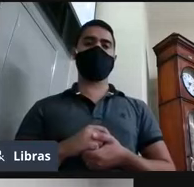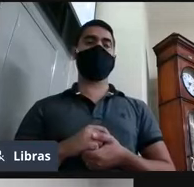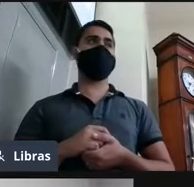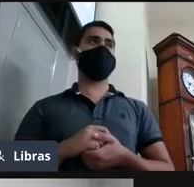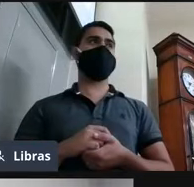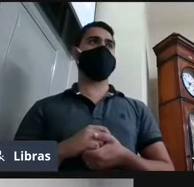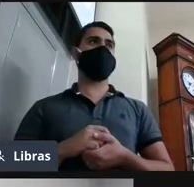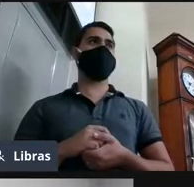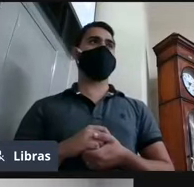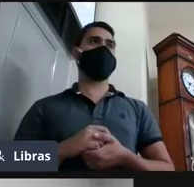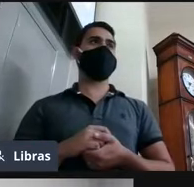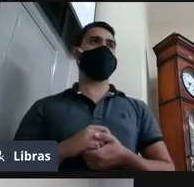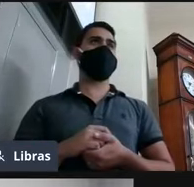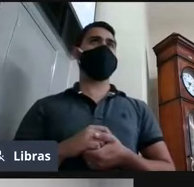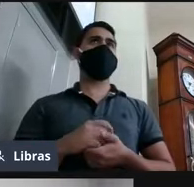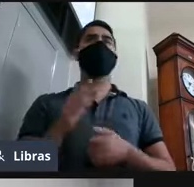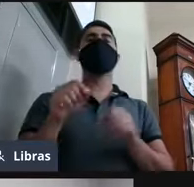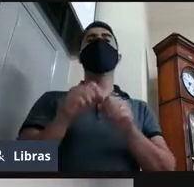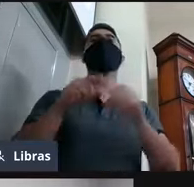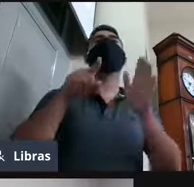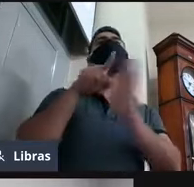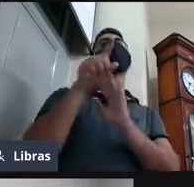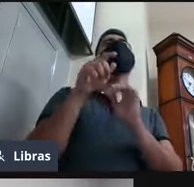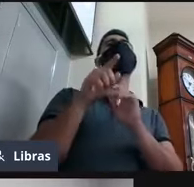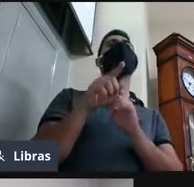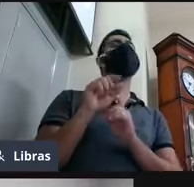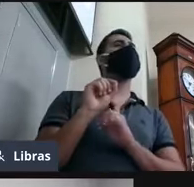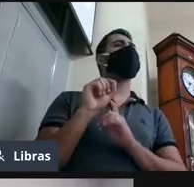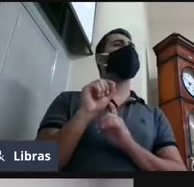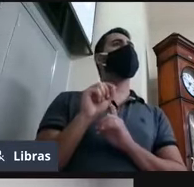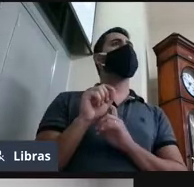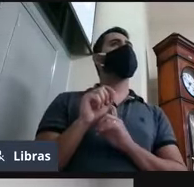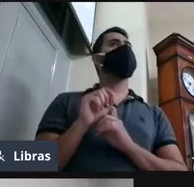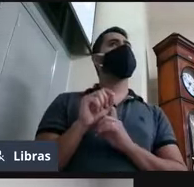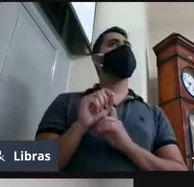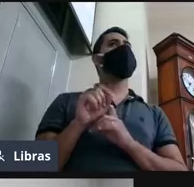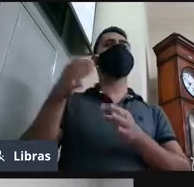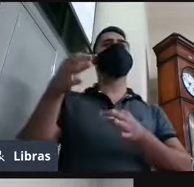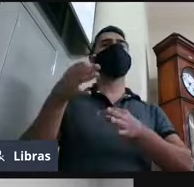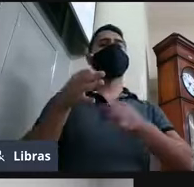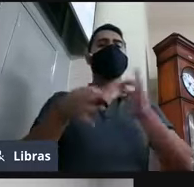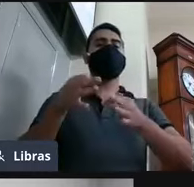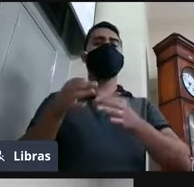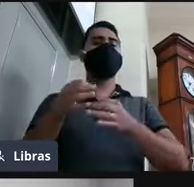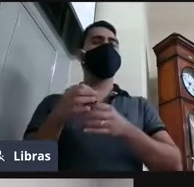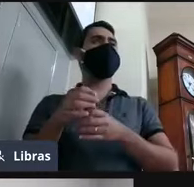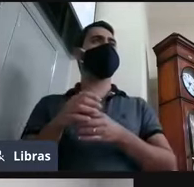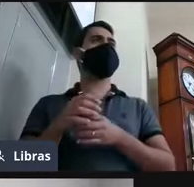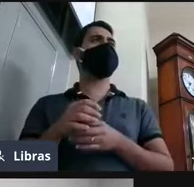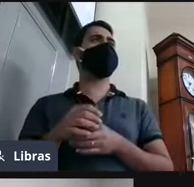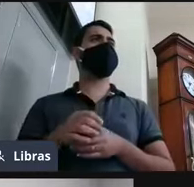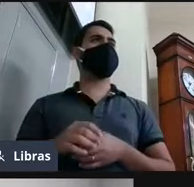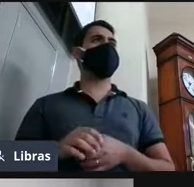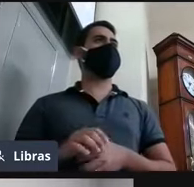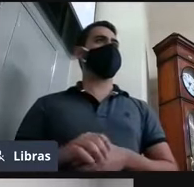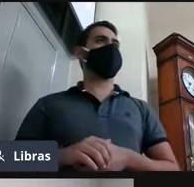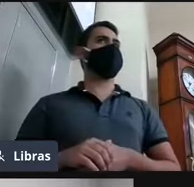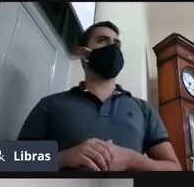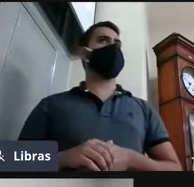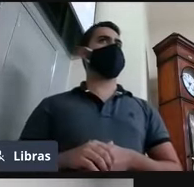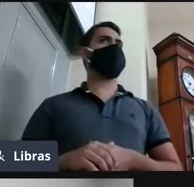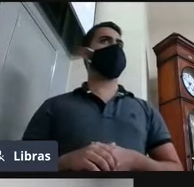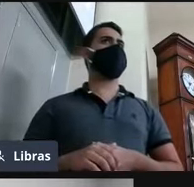Eu só quero que o senhor faça o questionamento junto da parte jurídica para que o nosso procurador A questão de ordem, esclareça.